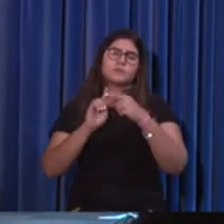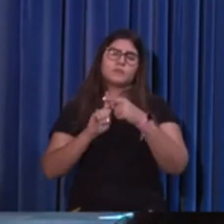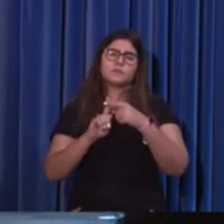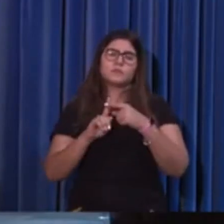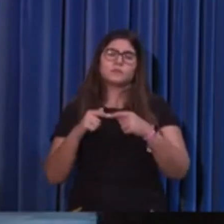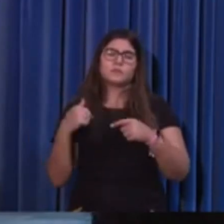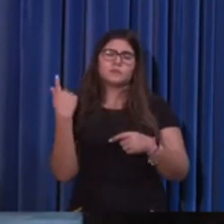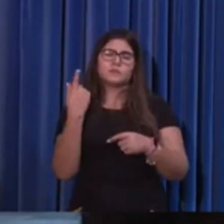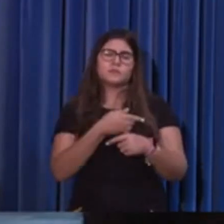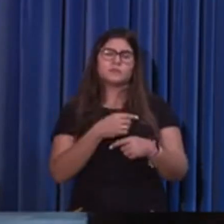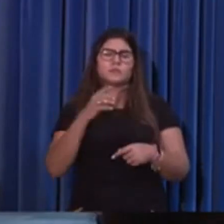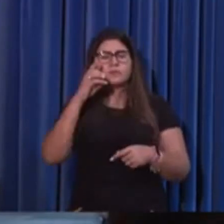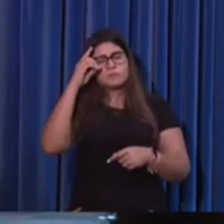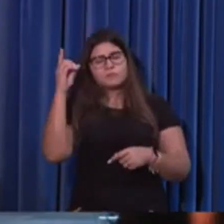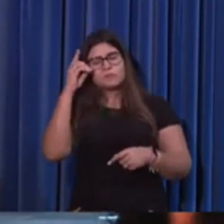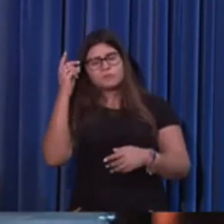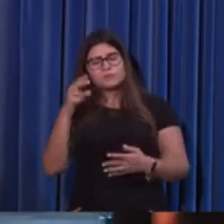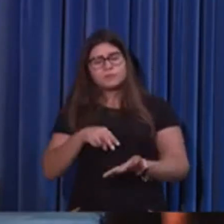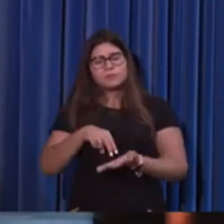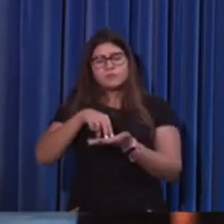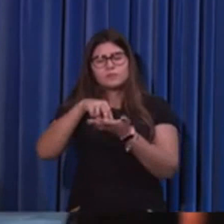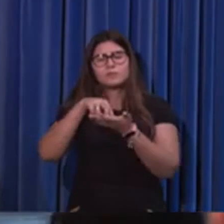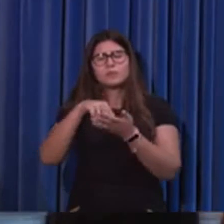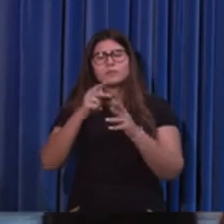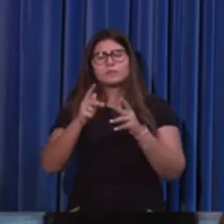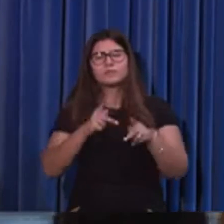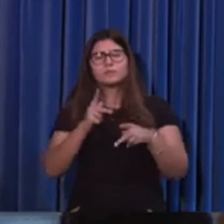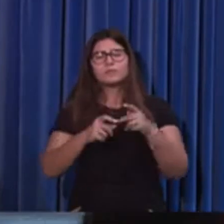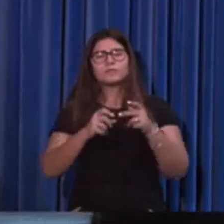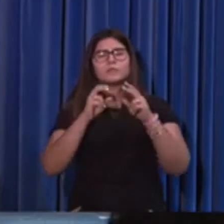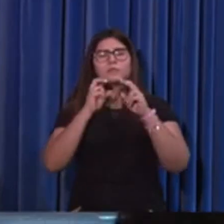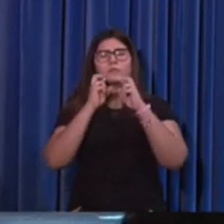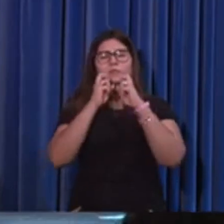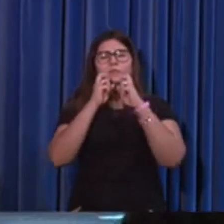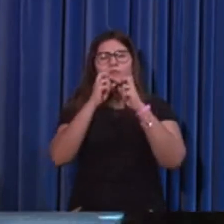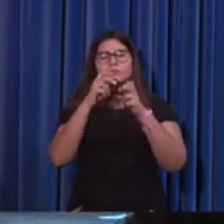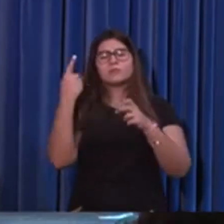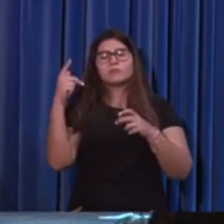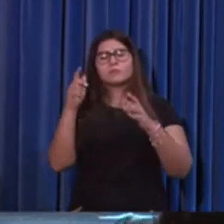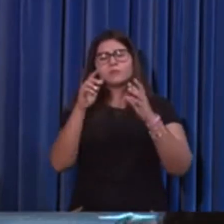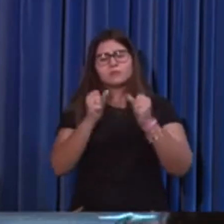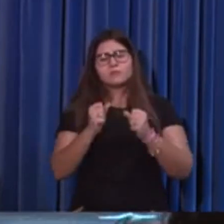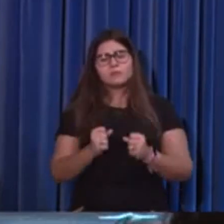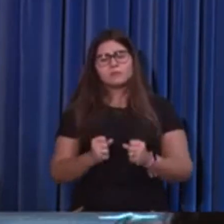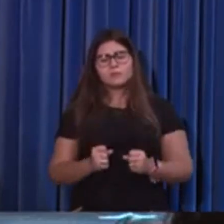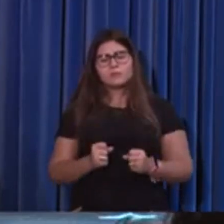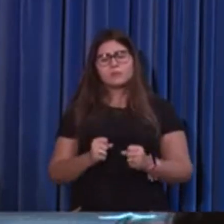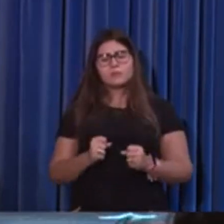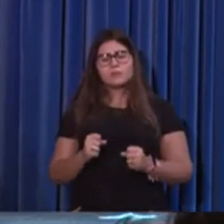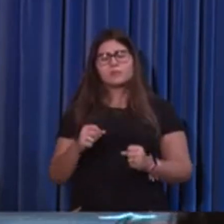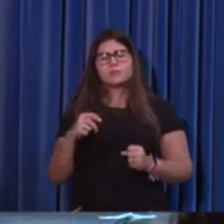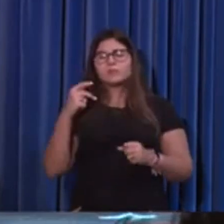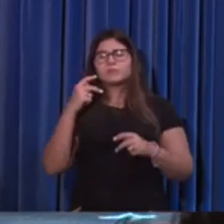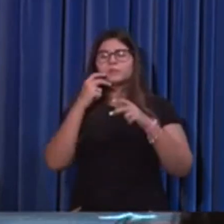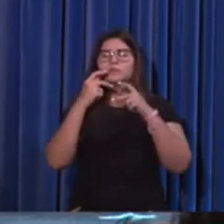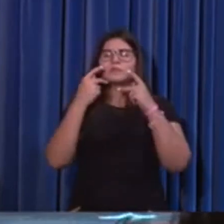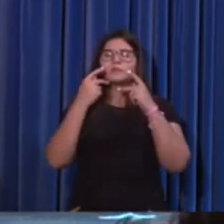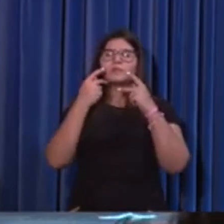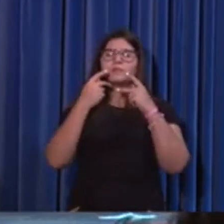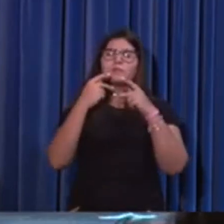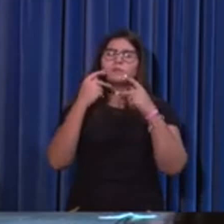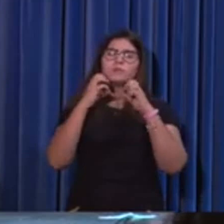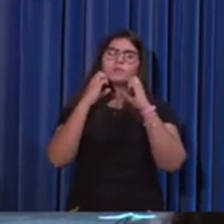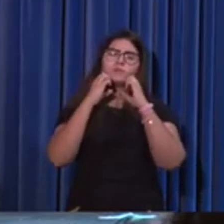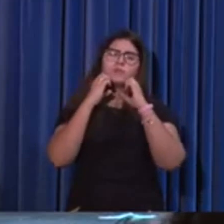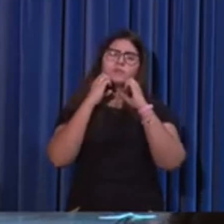dias. Levanta, Pai, um povo que proclama o teu poder, que proclame, Pai, o evangelho, não só com os